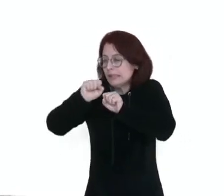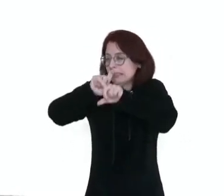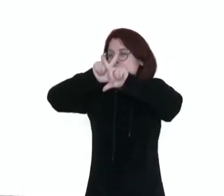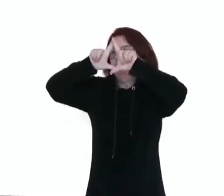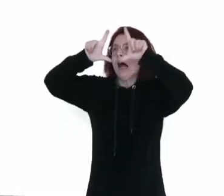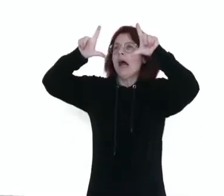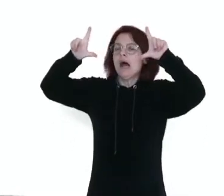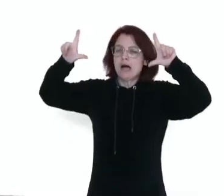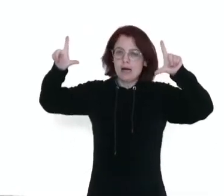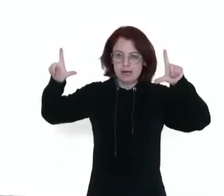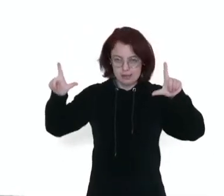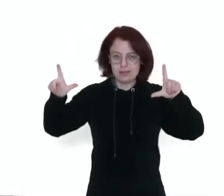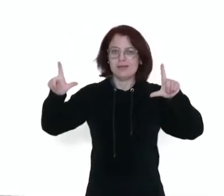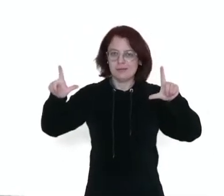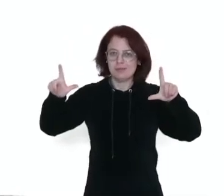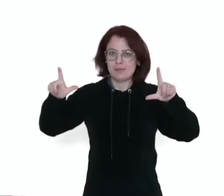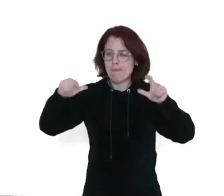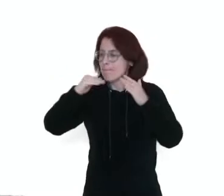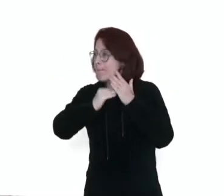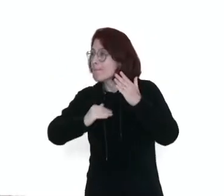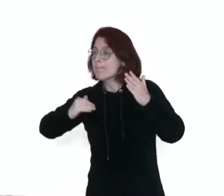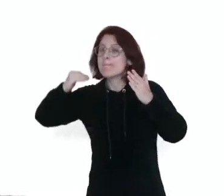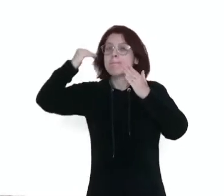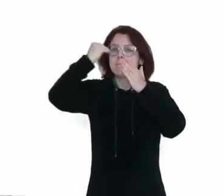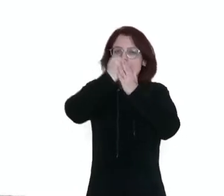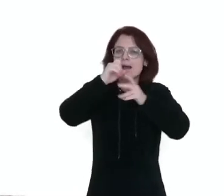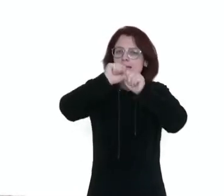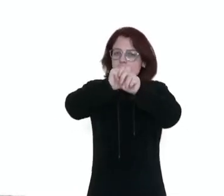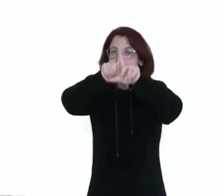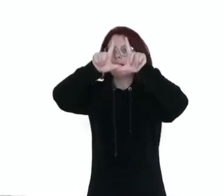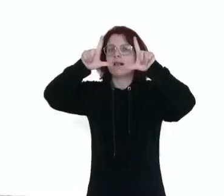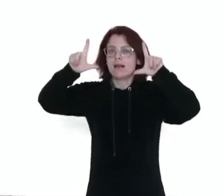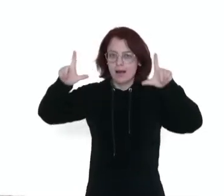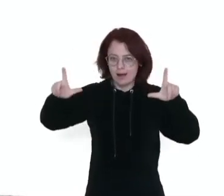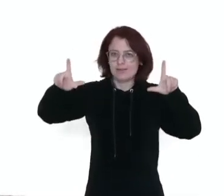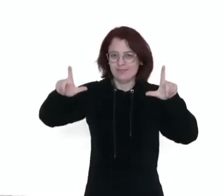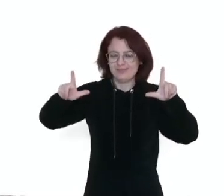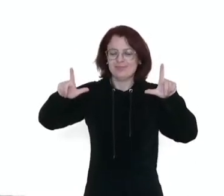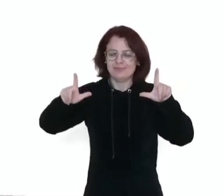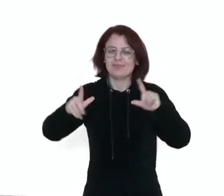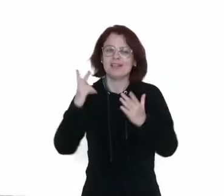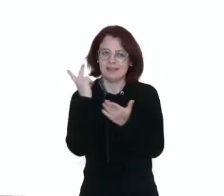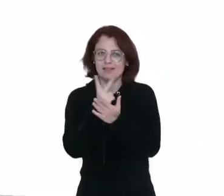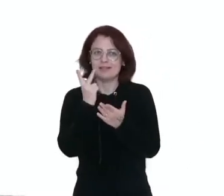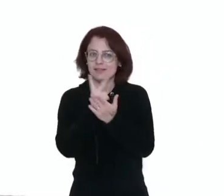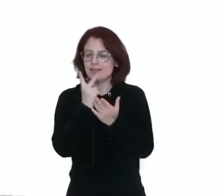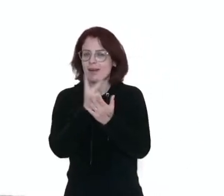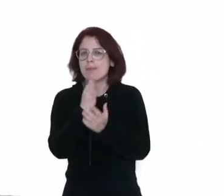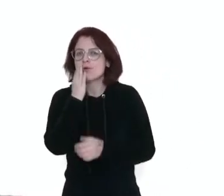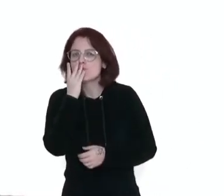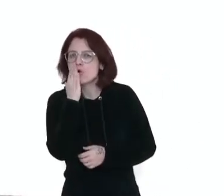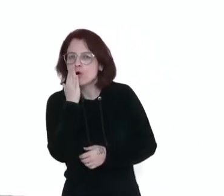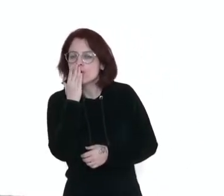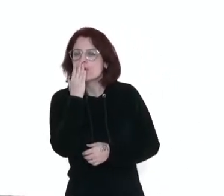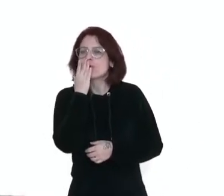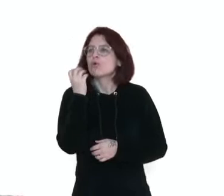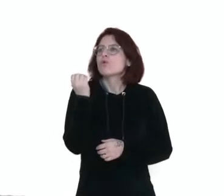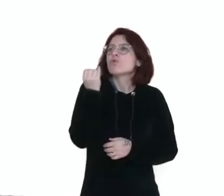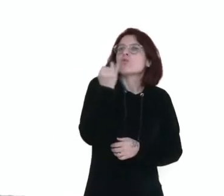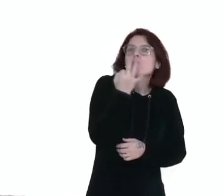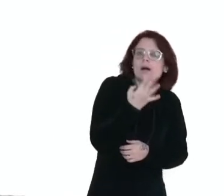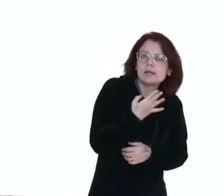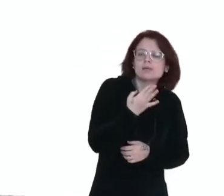os cabelos ainda mais claros. Então esse mais vai se referir à cor, o quanto que o